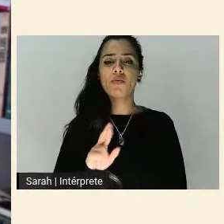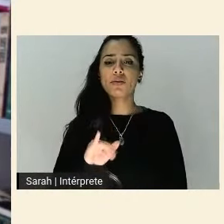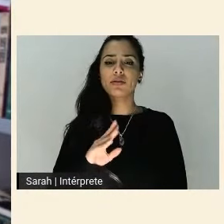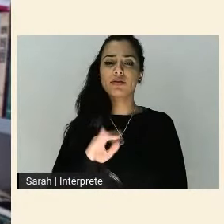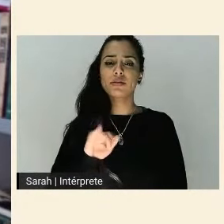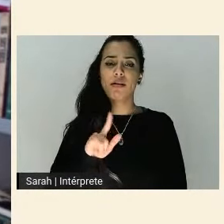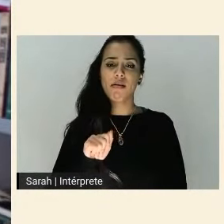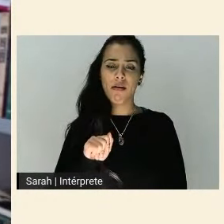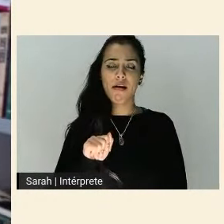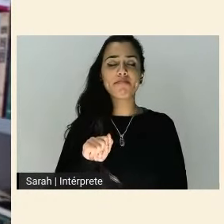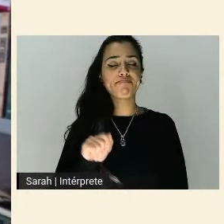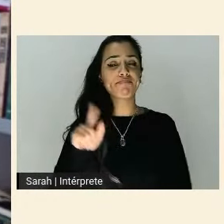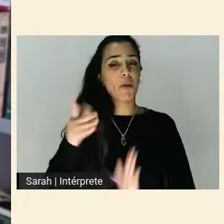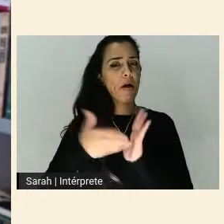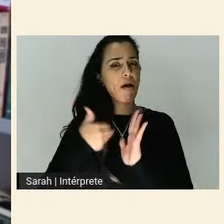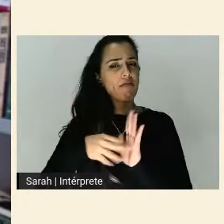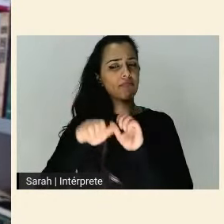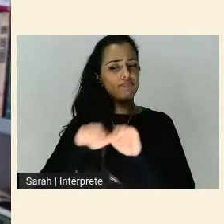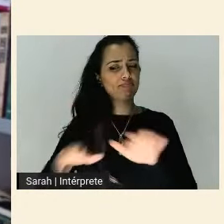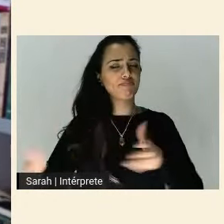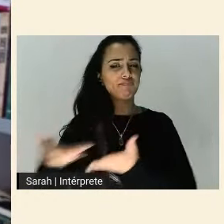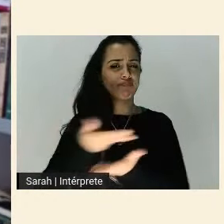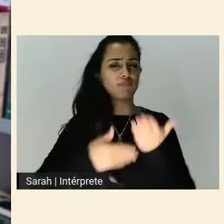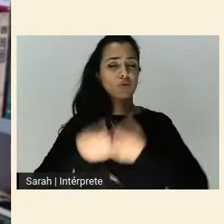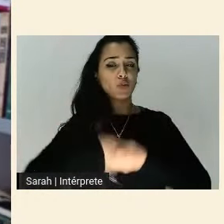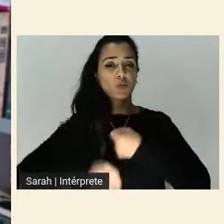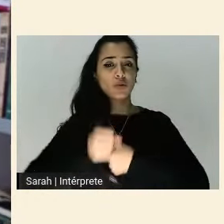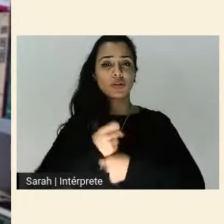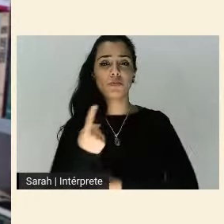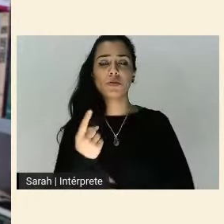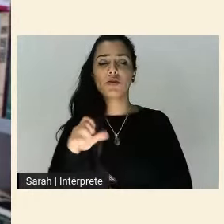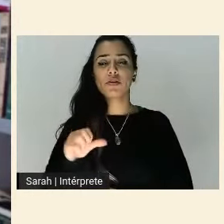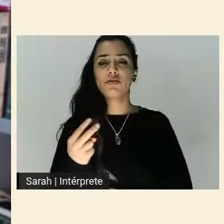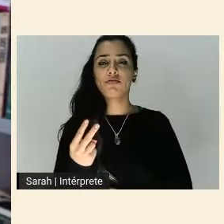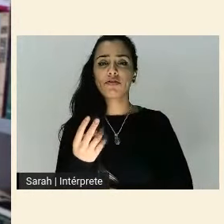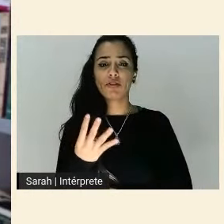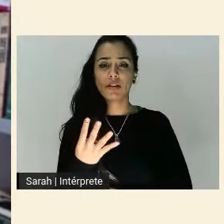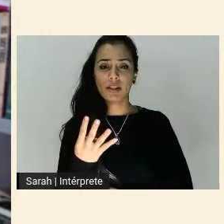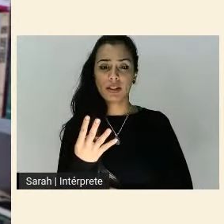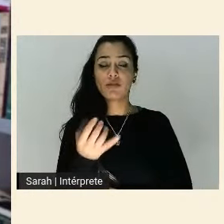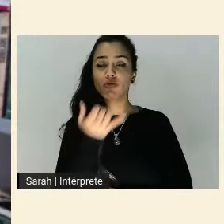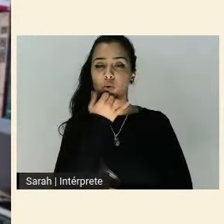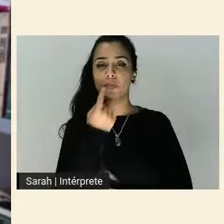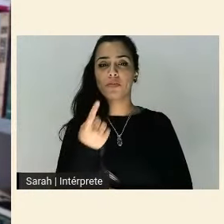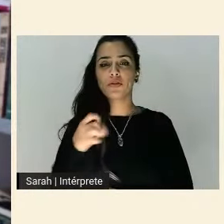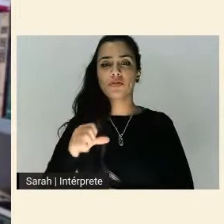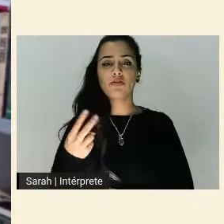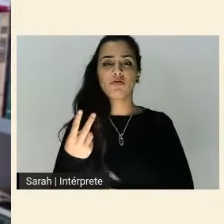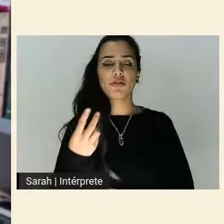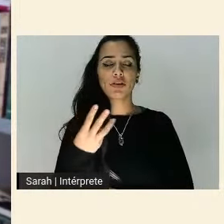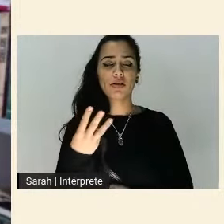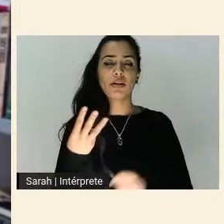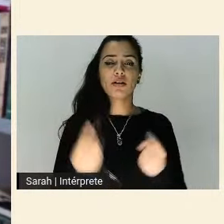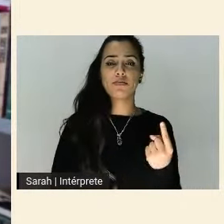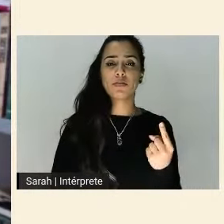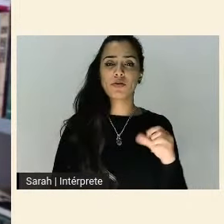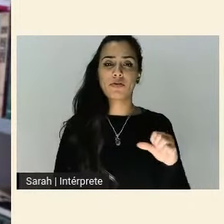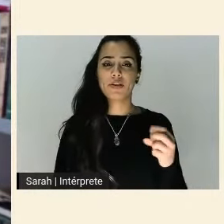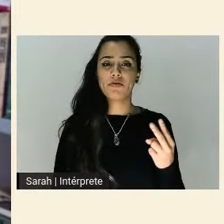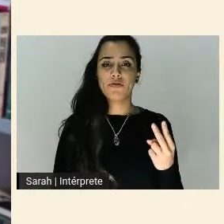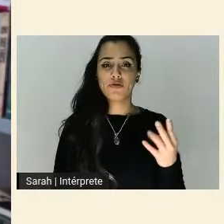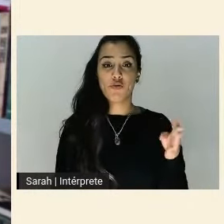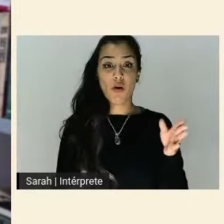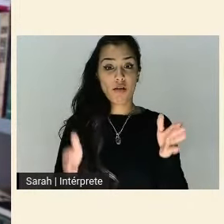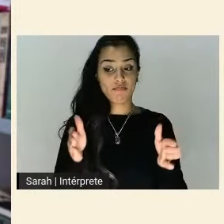que circula entre 1923 e 1924, né? Quer dizer, que é claramente